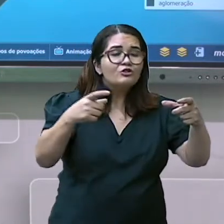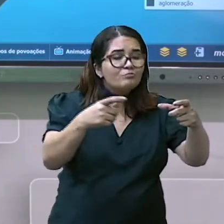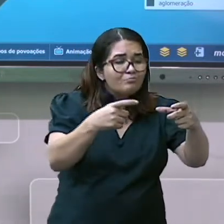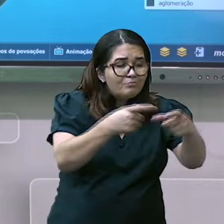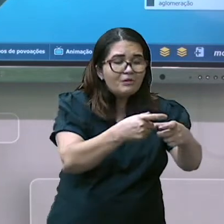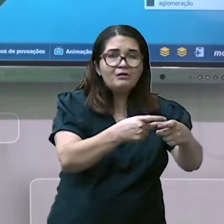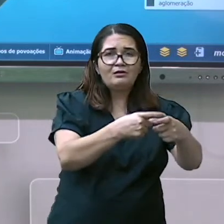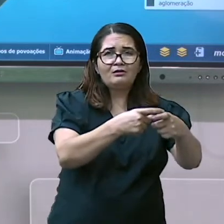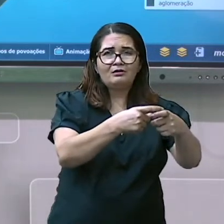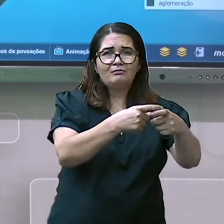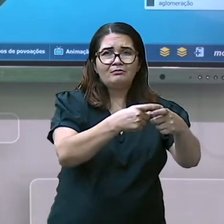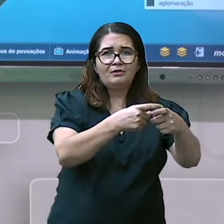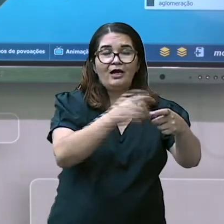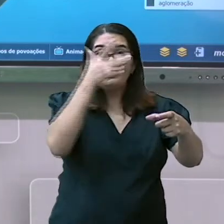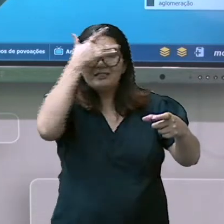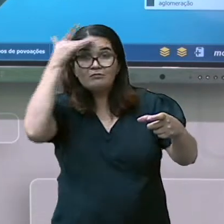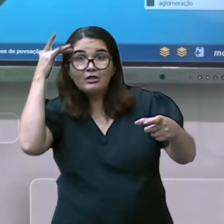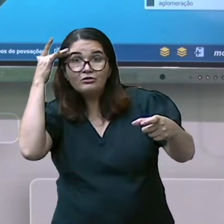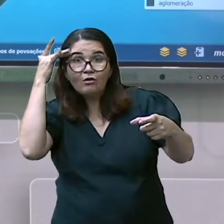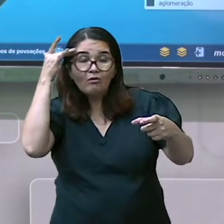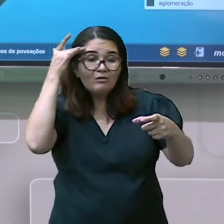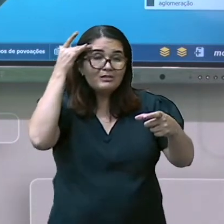toda essa população.